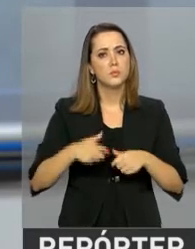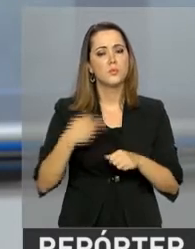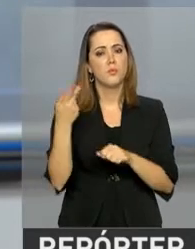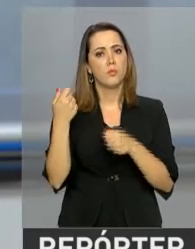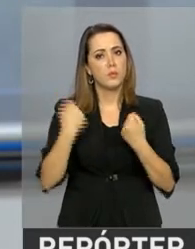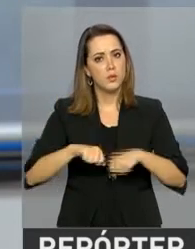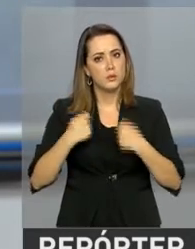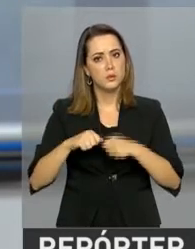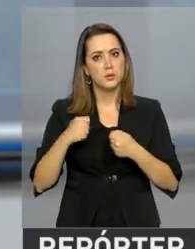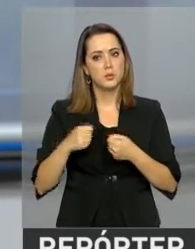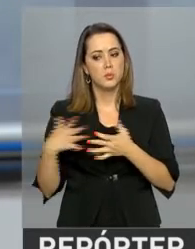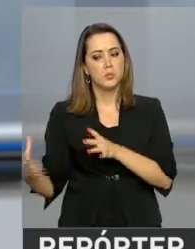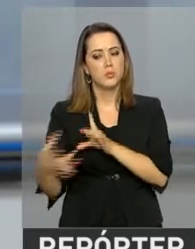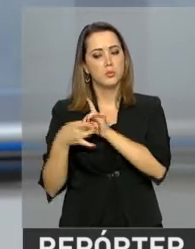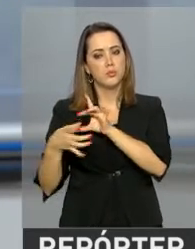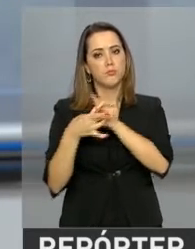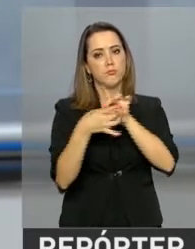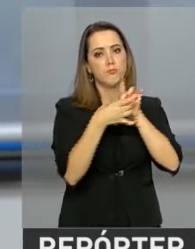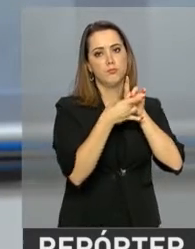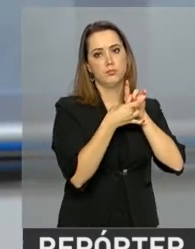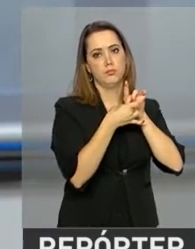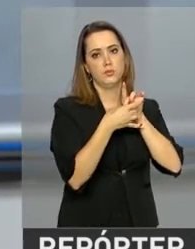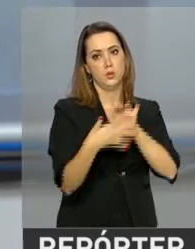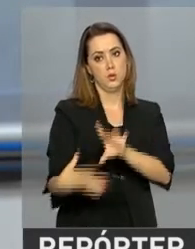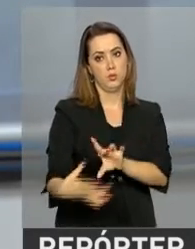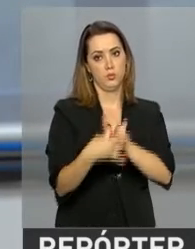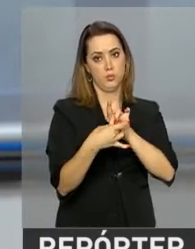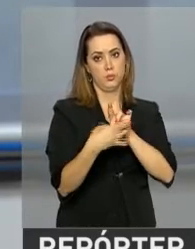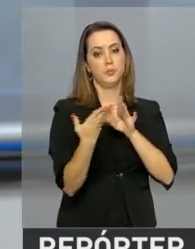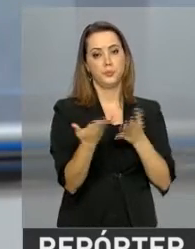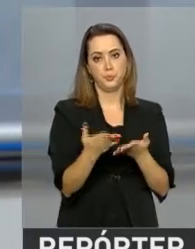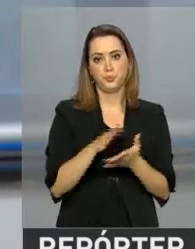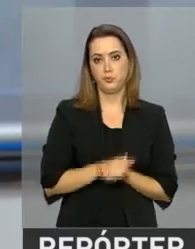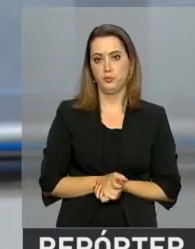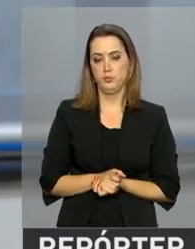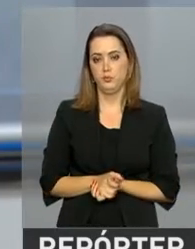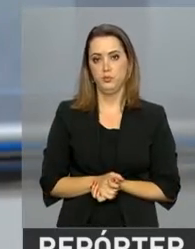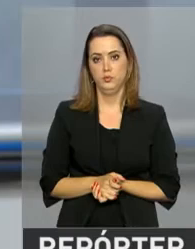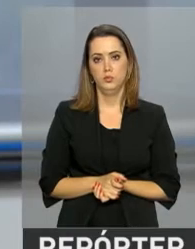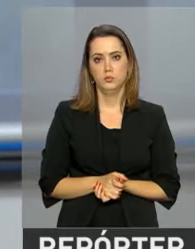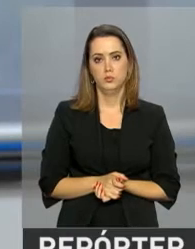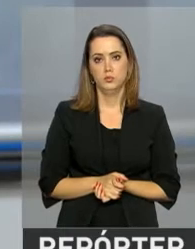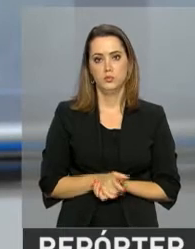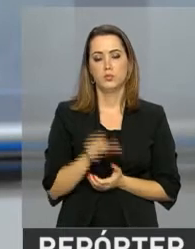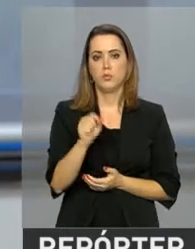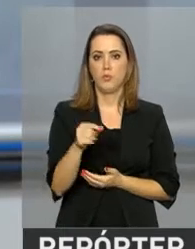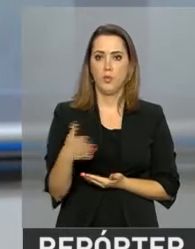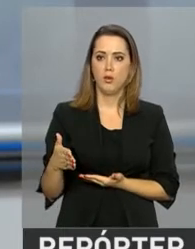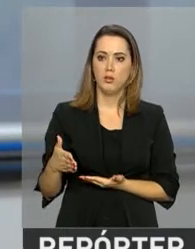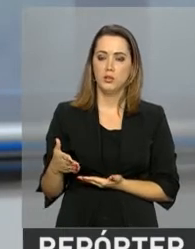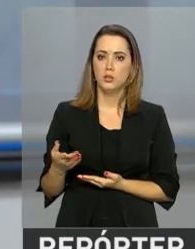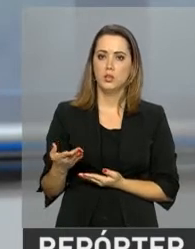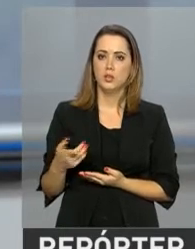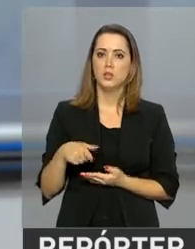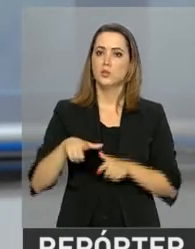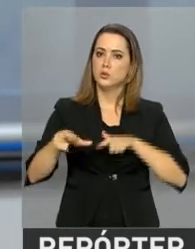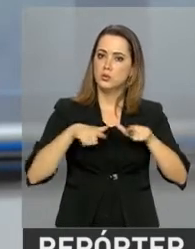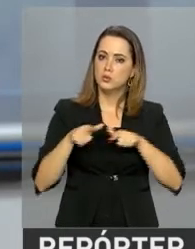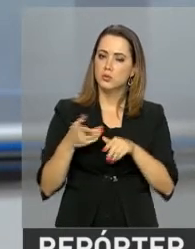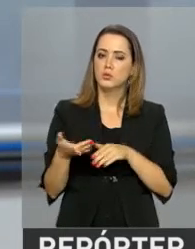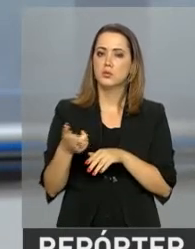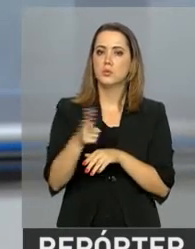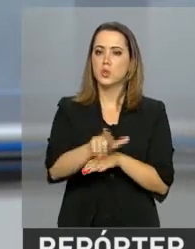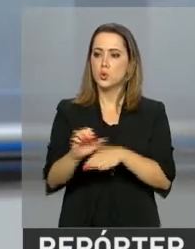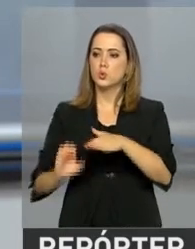precisando da parceria precisando é dada a participação de investidores